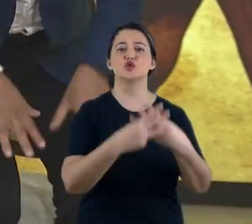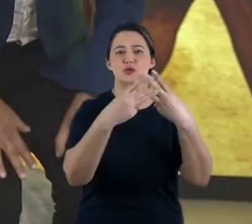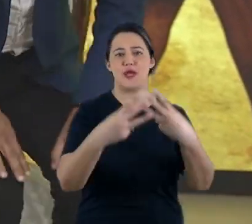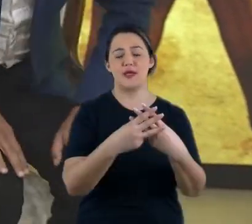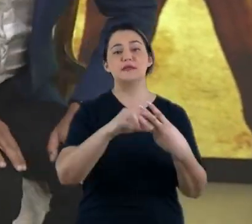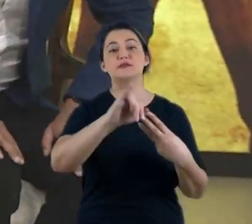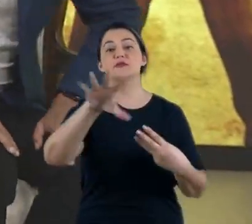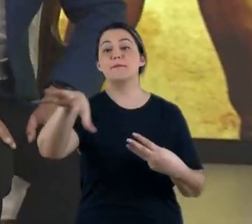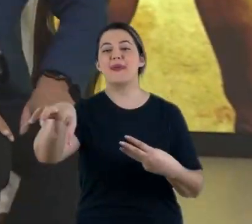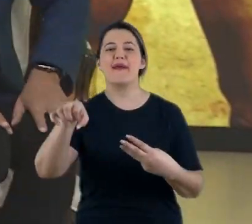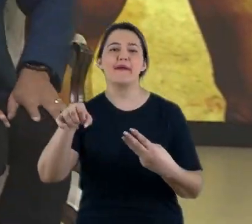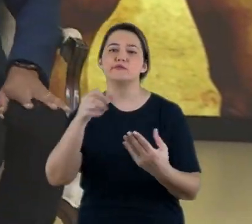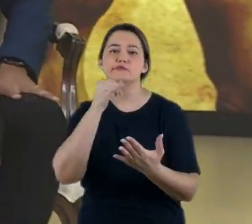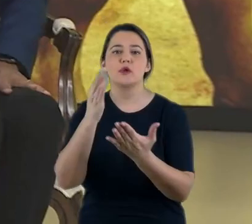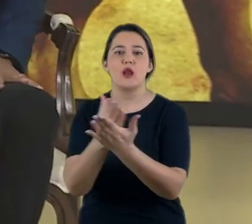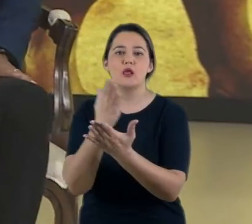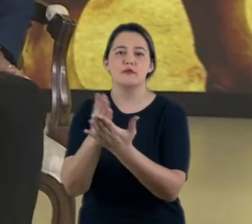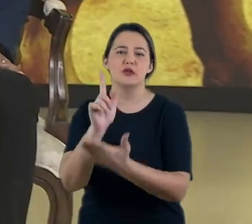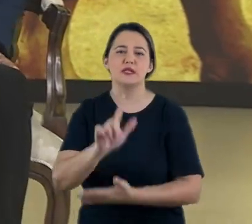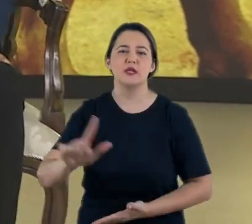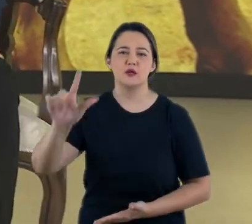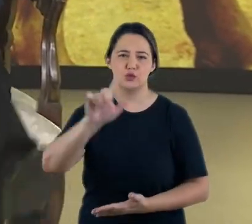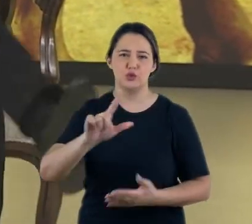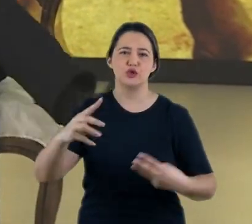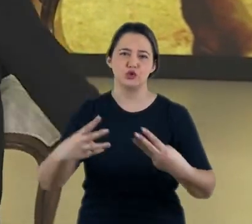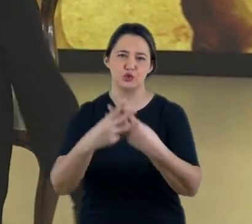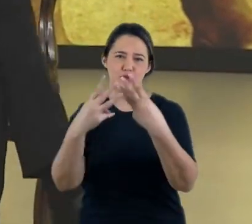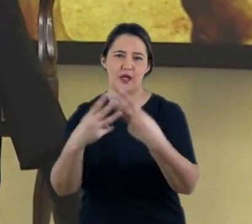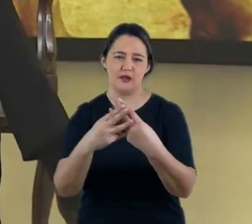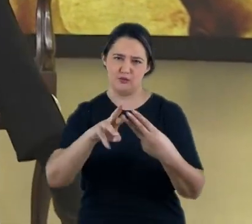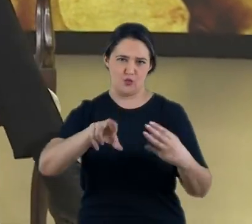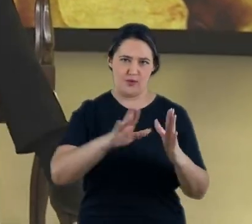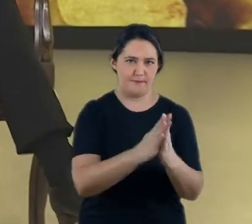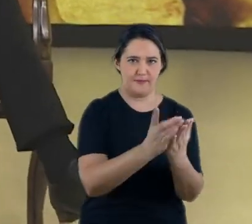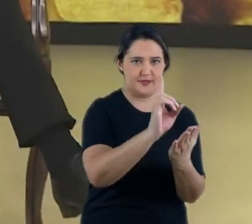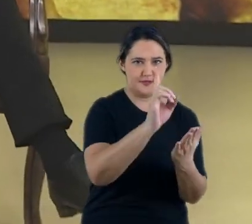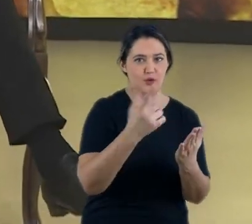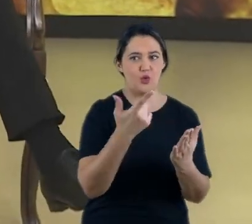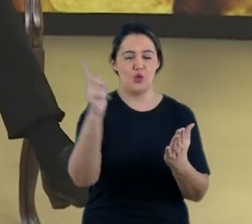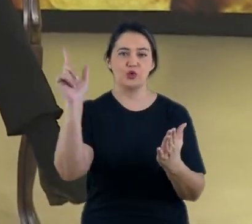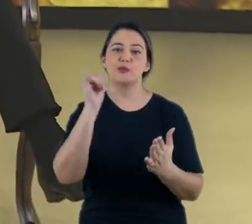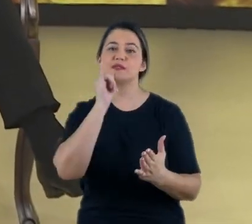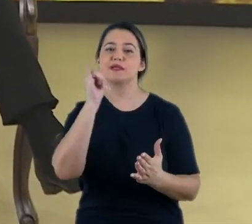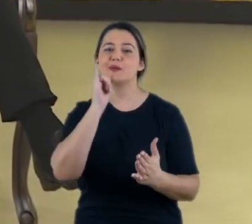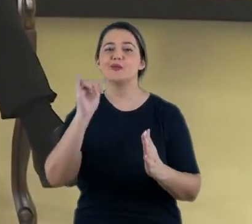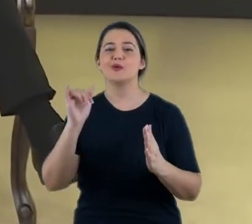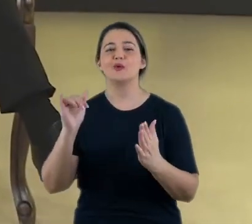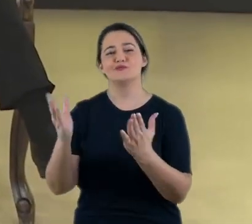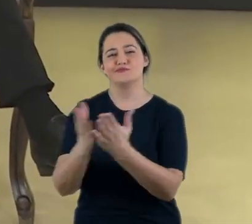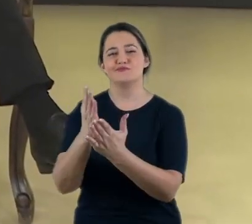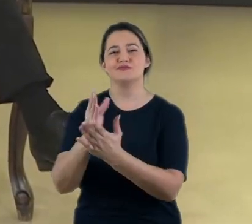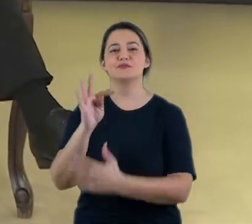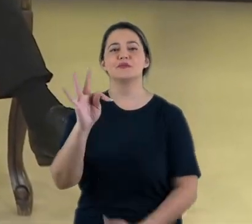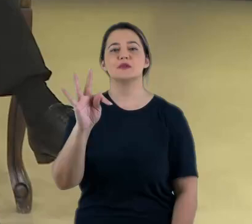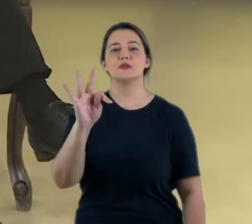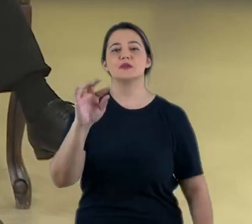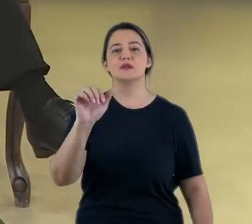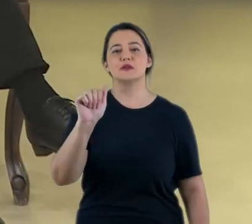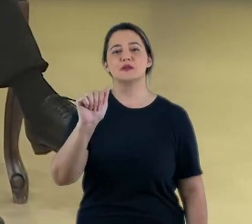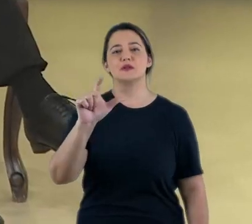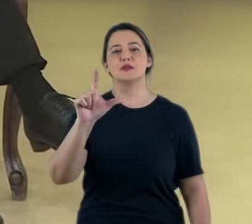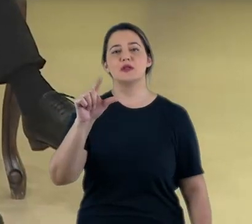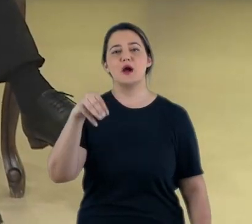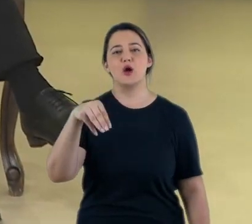pega a literatura judaica, por exemplo, aquela mais antiga fora da Bíblia, é claro, por exemplo, na época do Talmud, que para os judeus é quase que